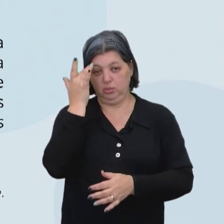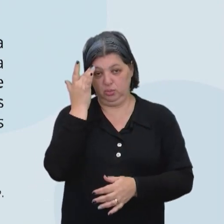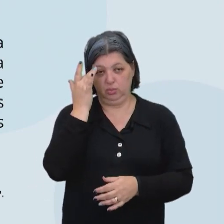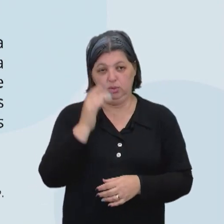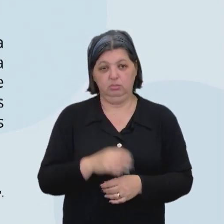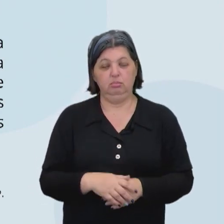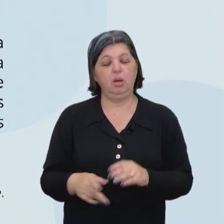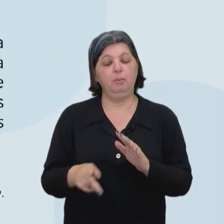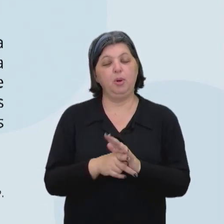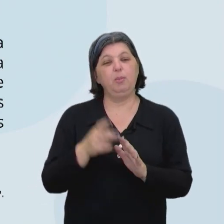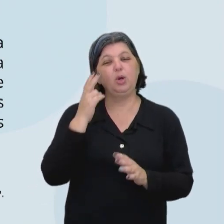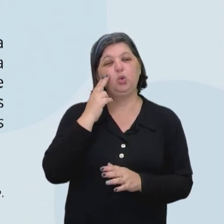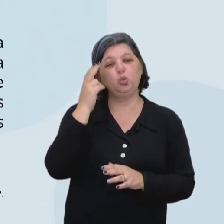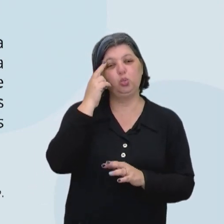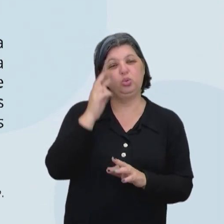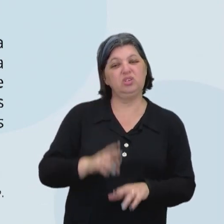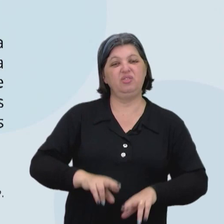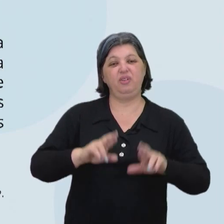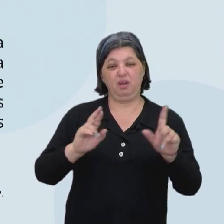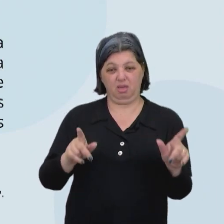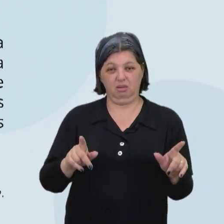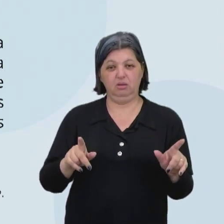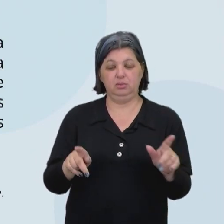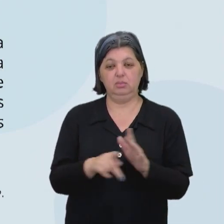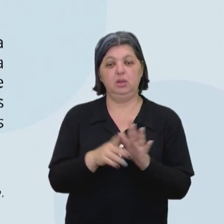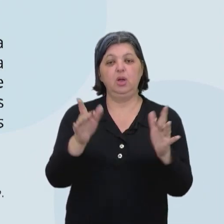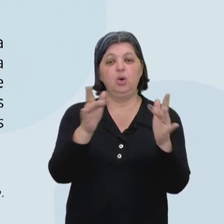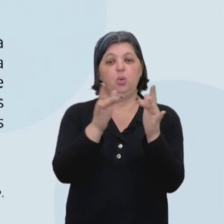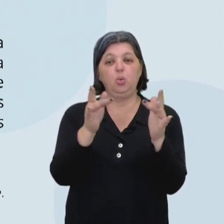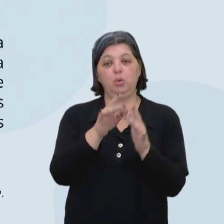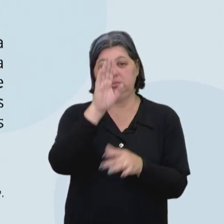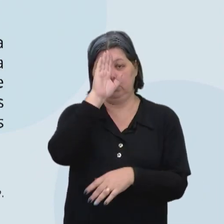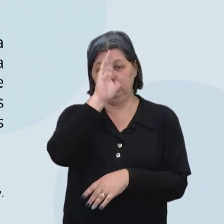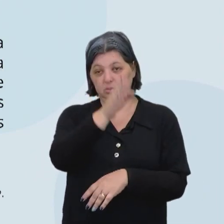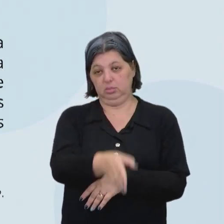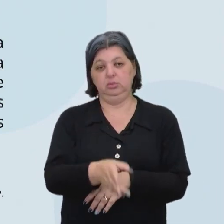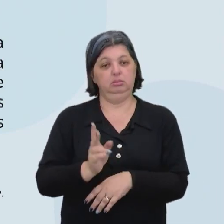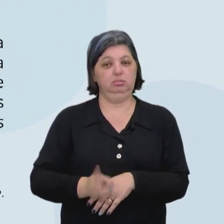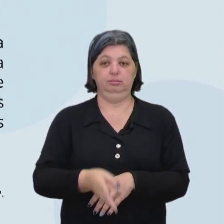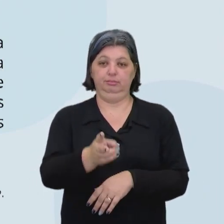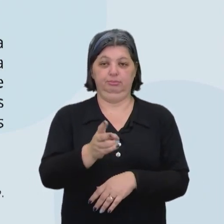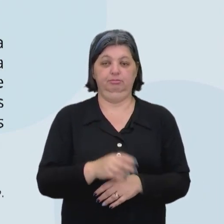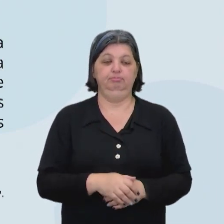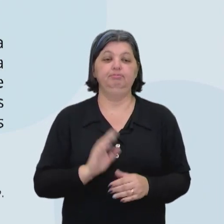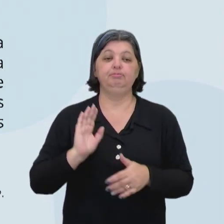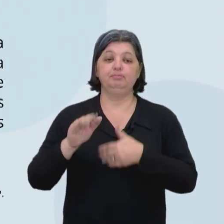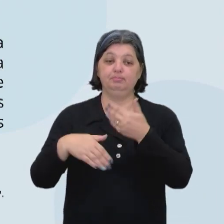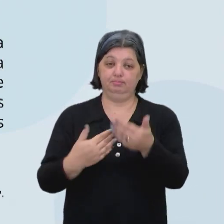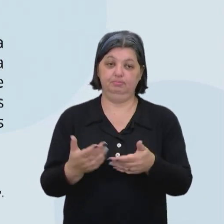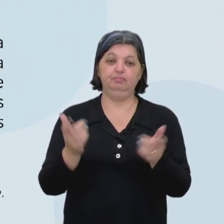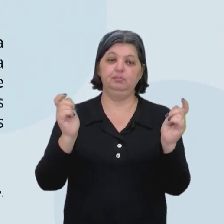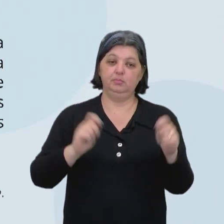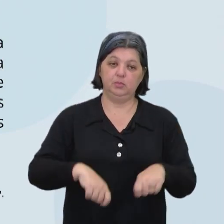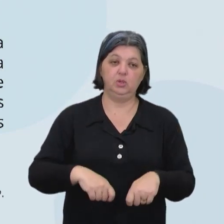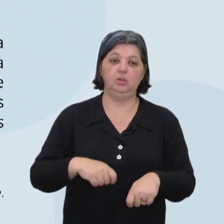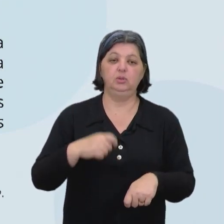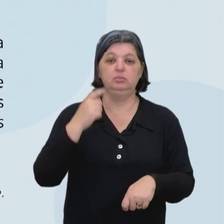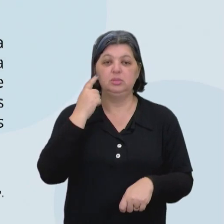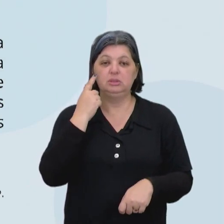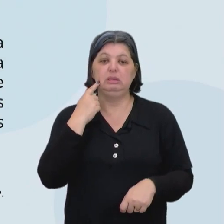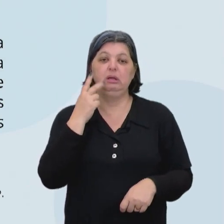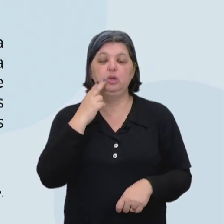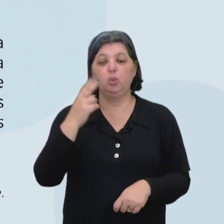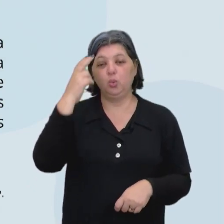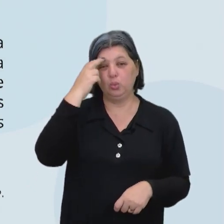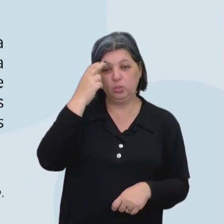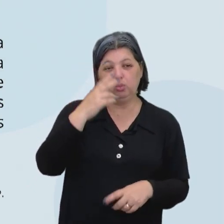vêm de culturas diferentes e são colocadas num contato direto e contínuo. E esse processo pode levar ao desaparecimento ou